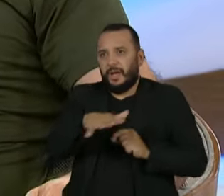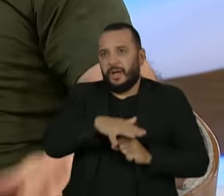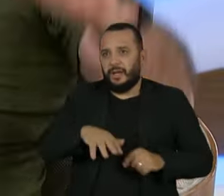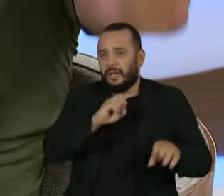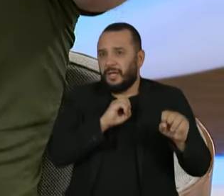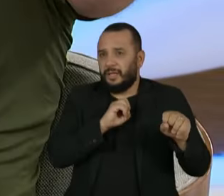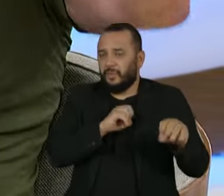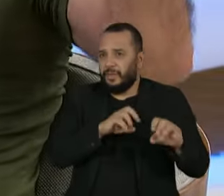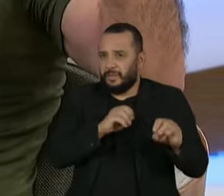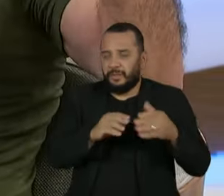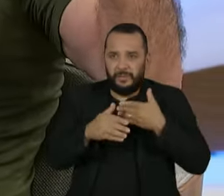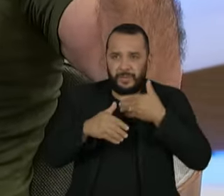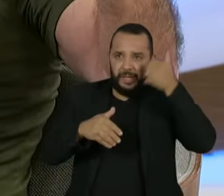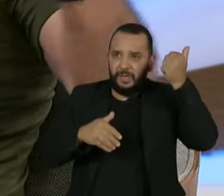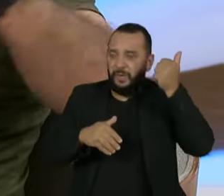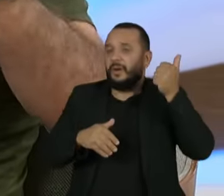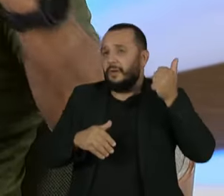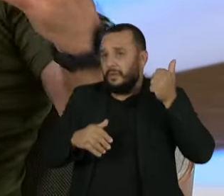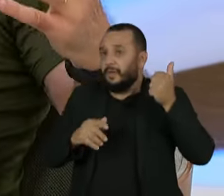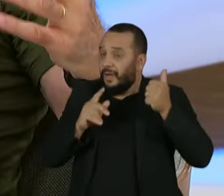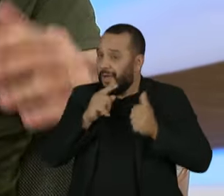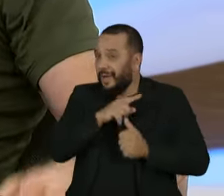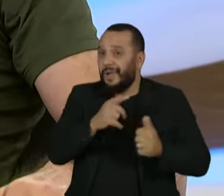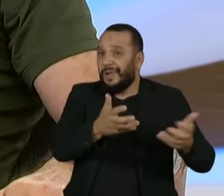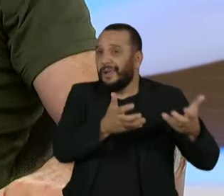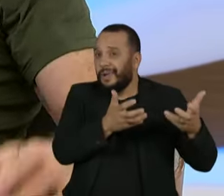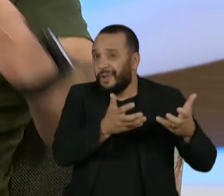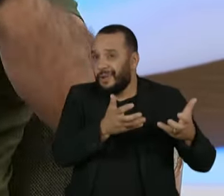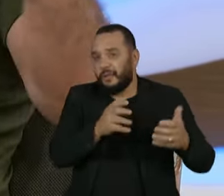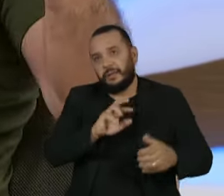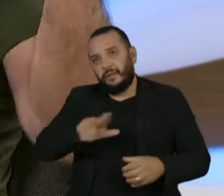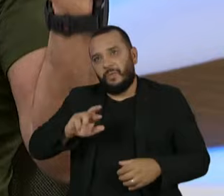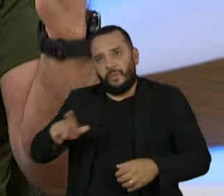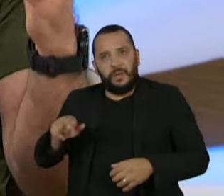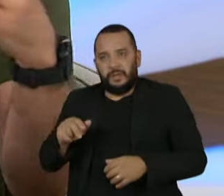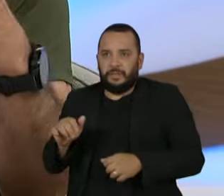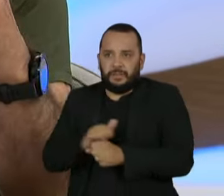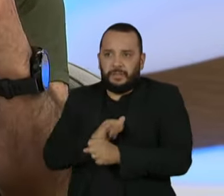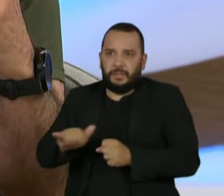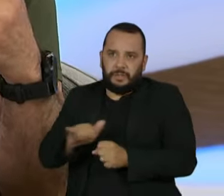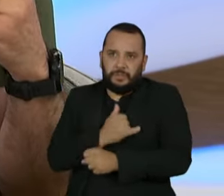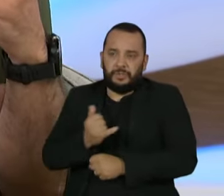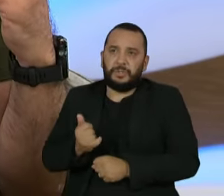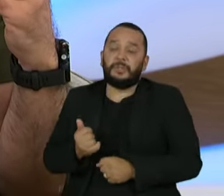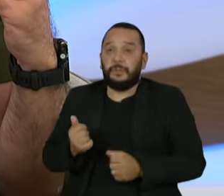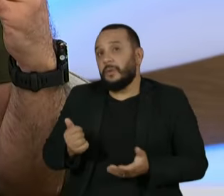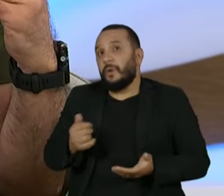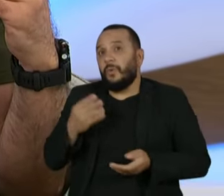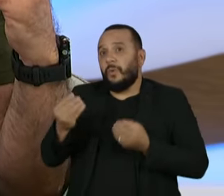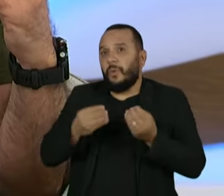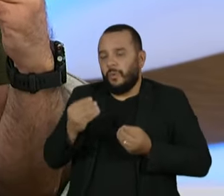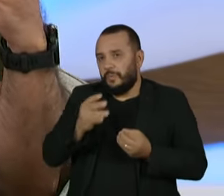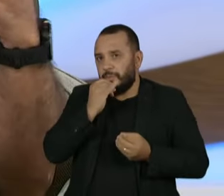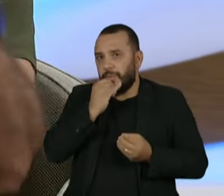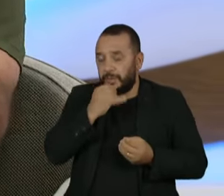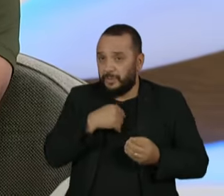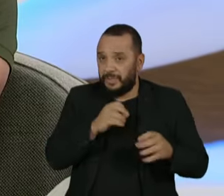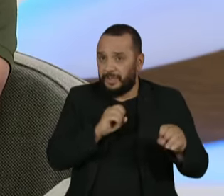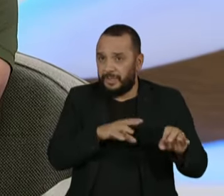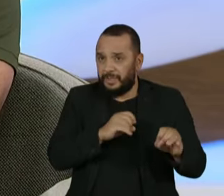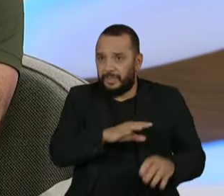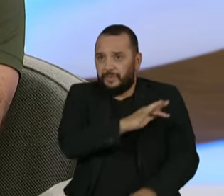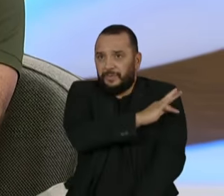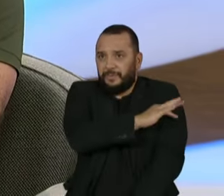estratégia mas vocês ah estão aqui As Nossas ações totalmente desarticuladas quanto tempo leva para você sair do sistema educacional de Ensino